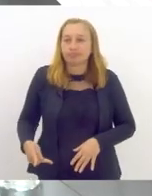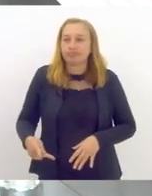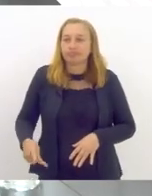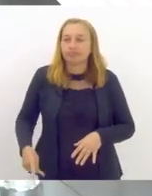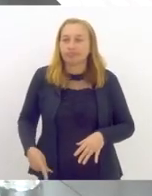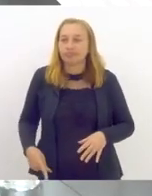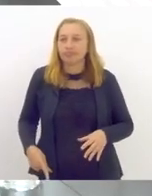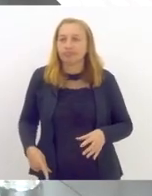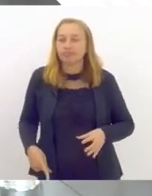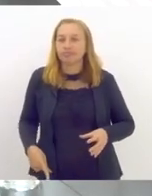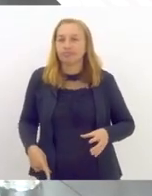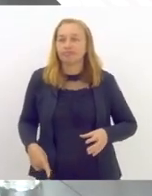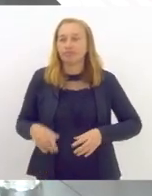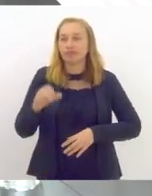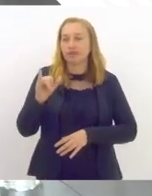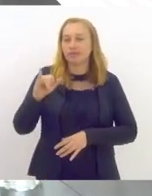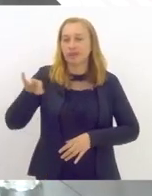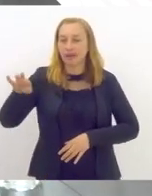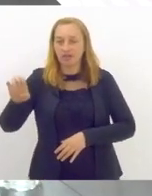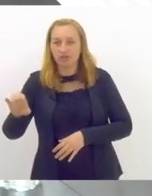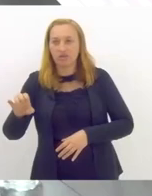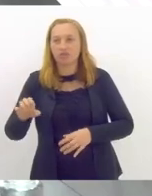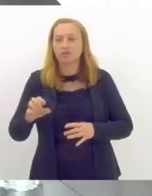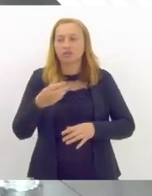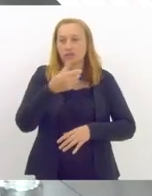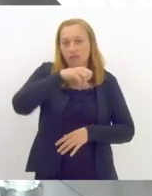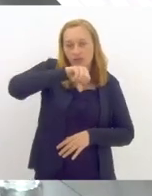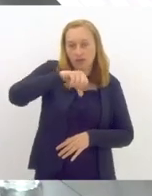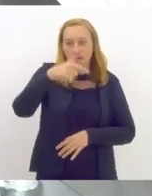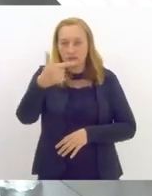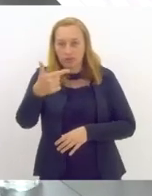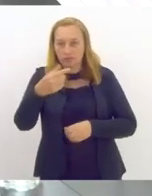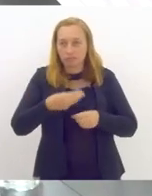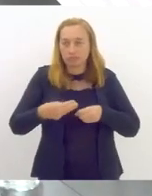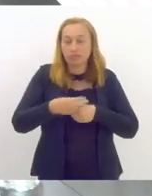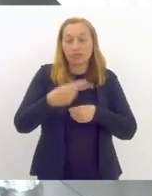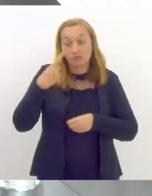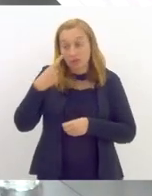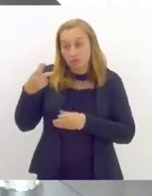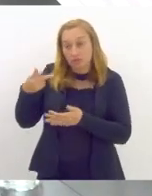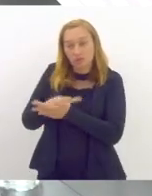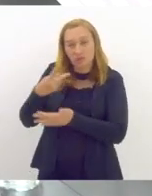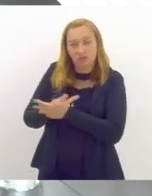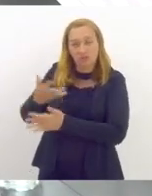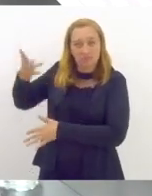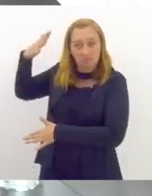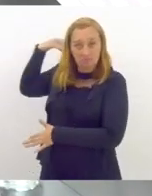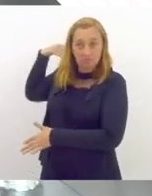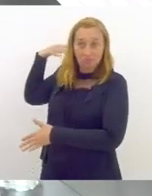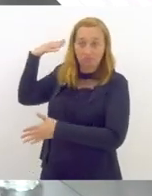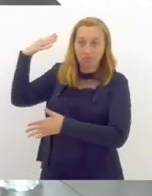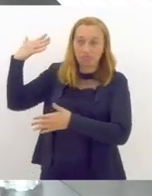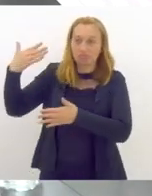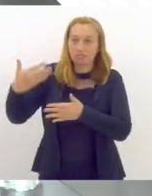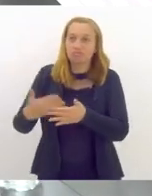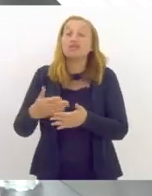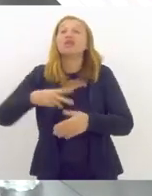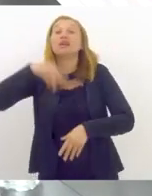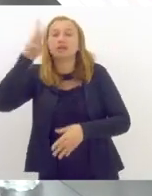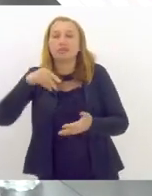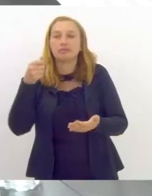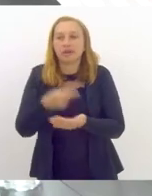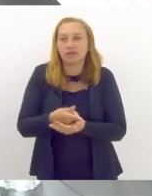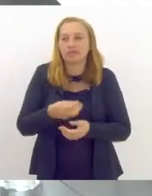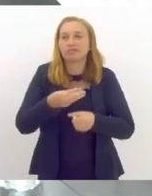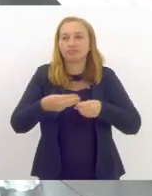municípios a gente começa a ver que mais uma vez um erro lá atrás de 96 quem vai pagar essa conta são os